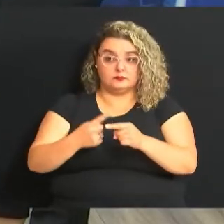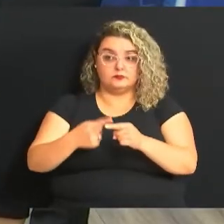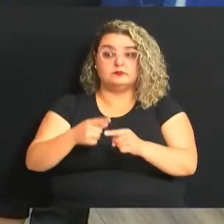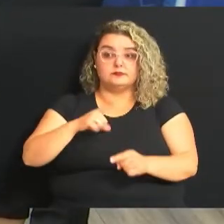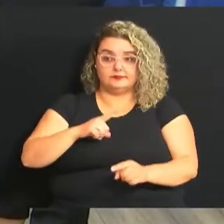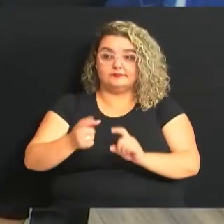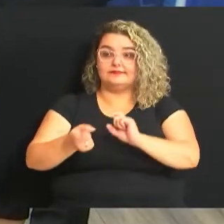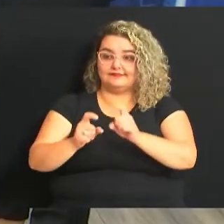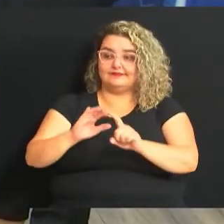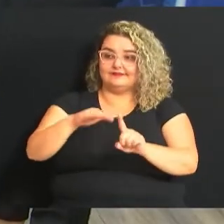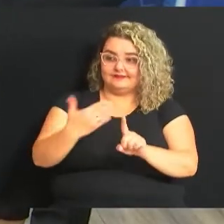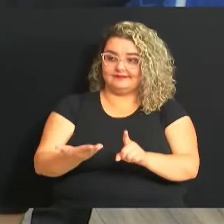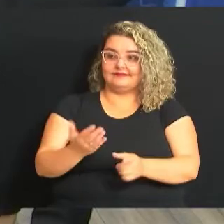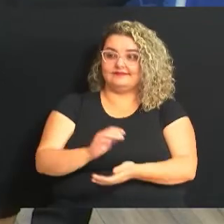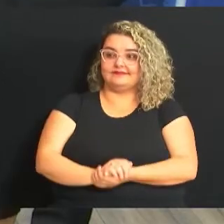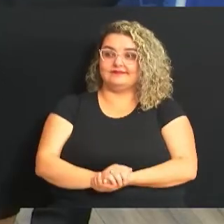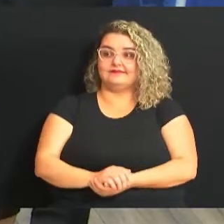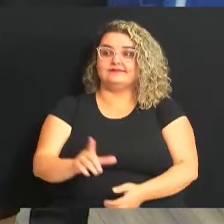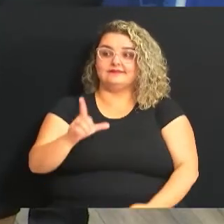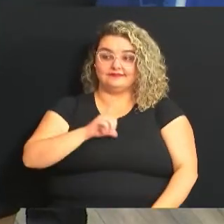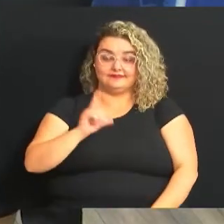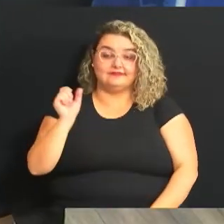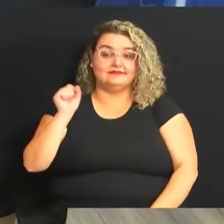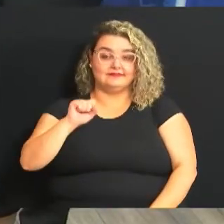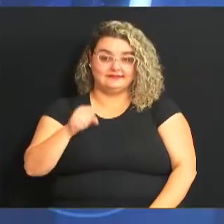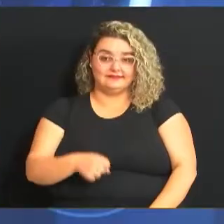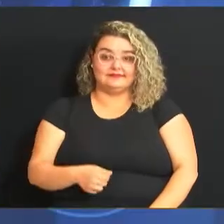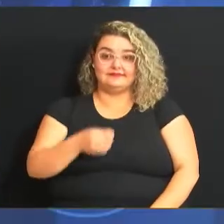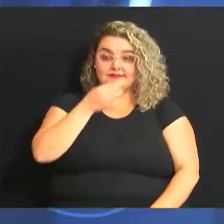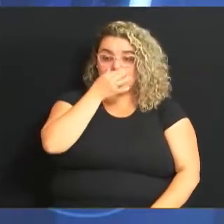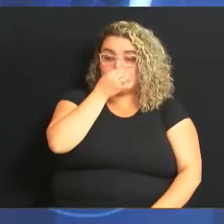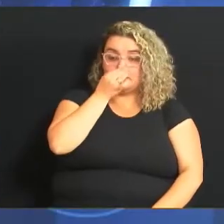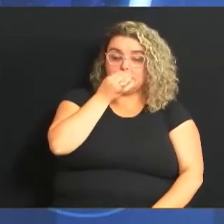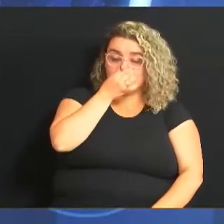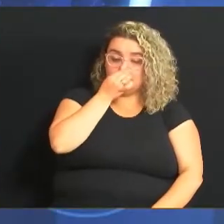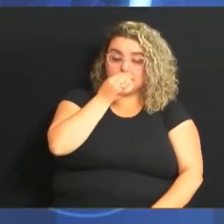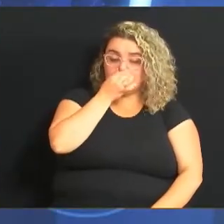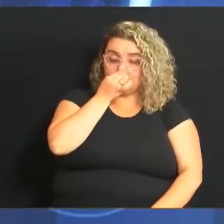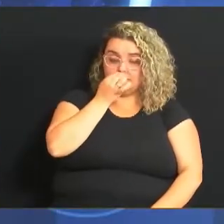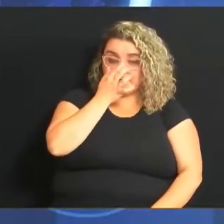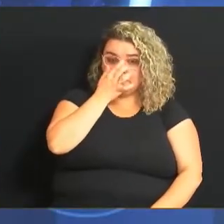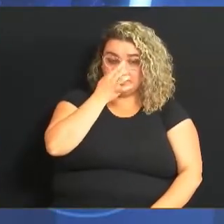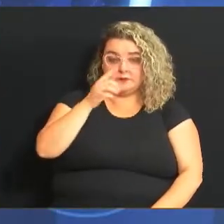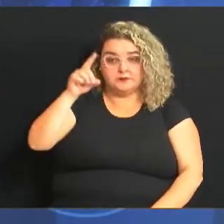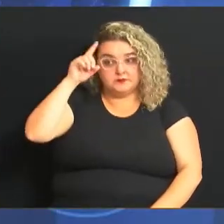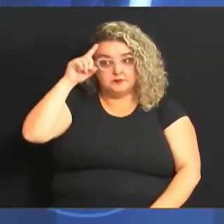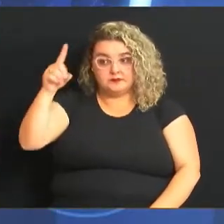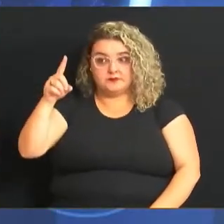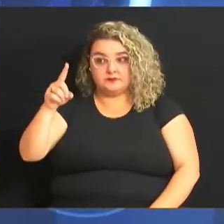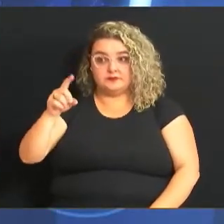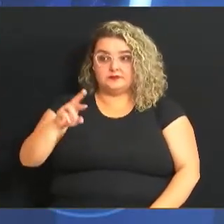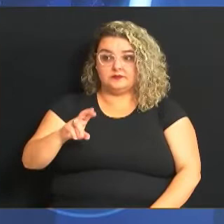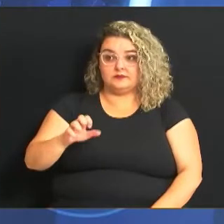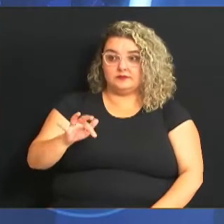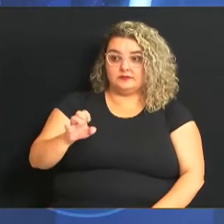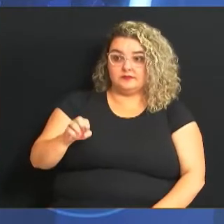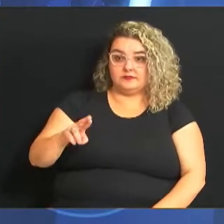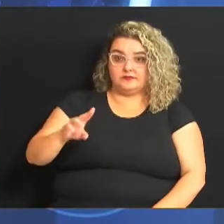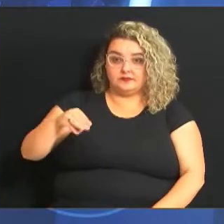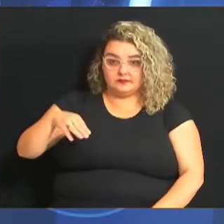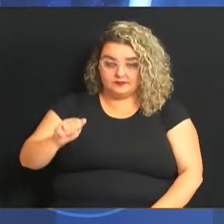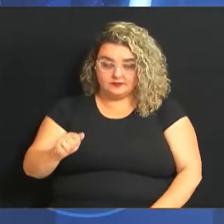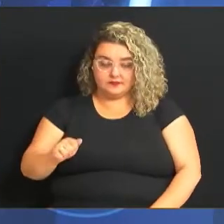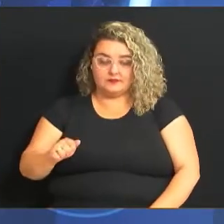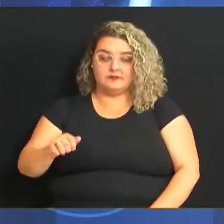biopsicossocial de pessoas que têm também autismo, então, através do cavalo, para